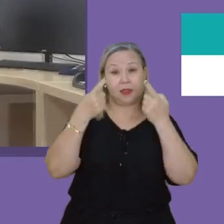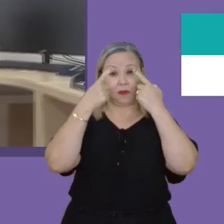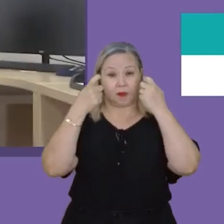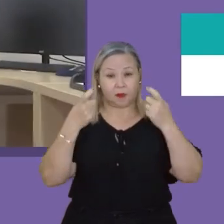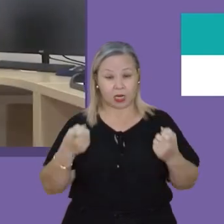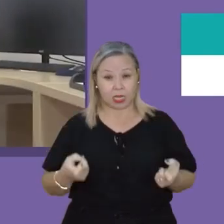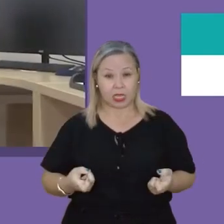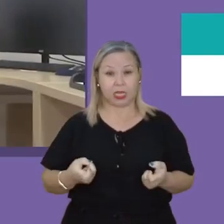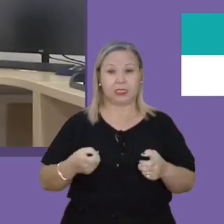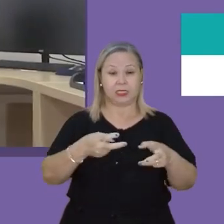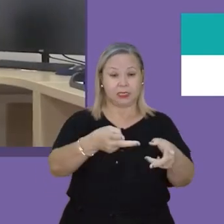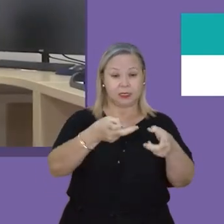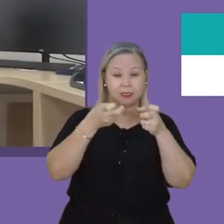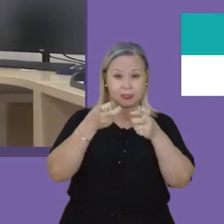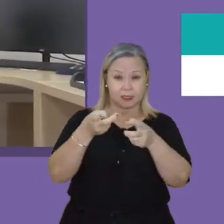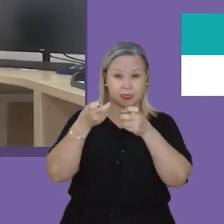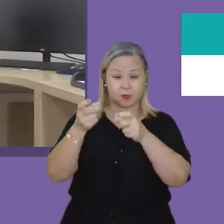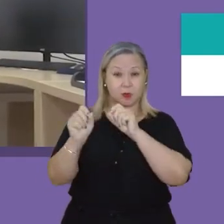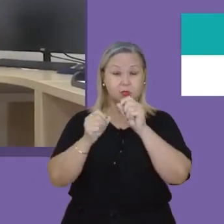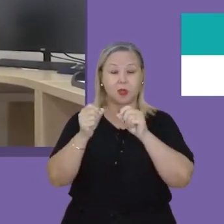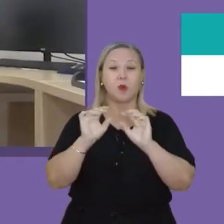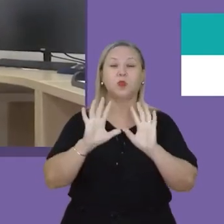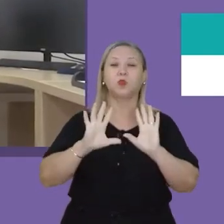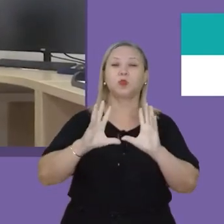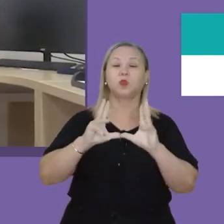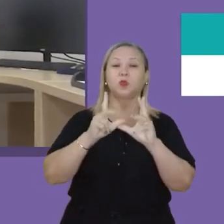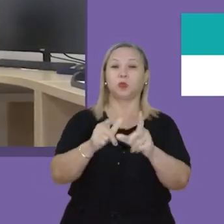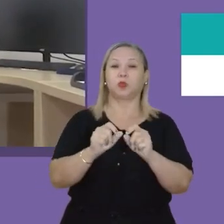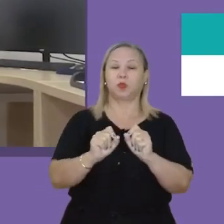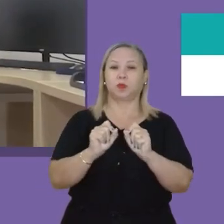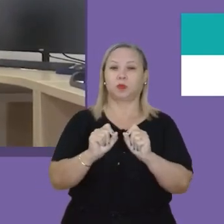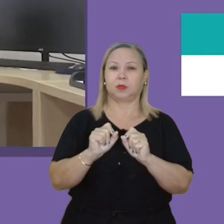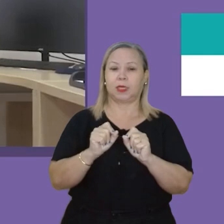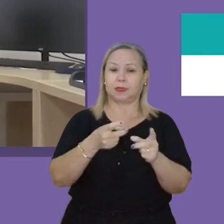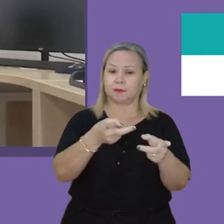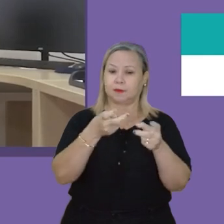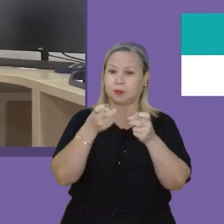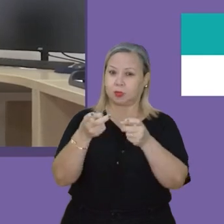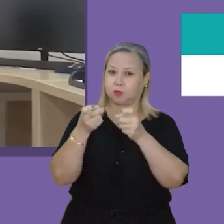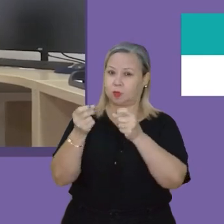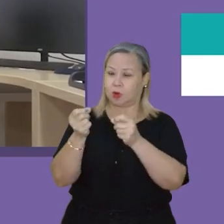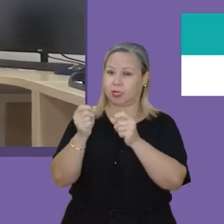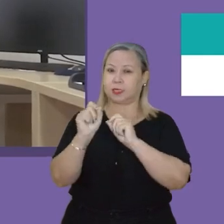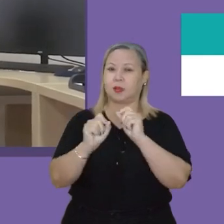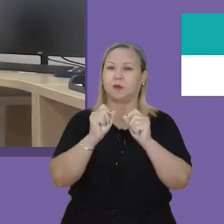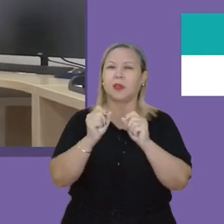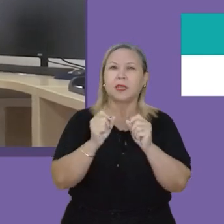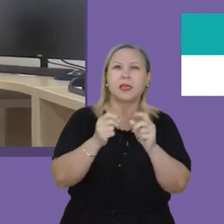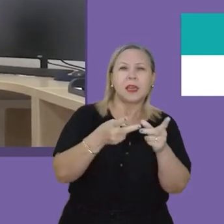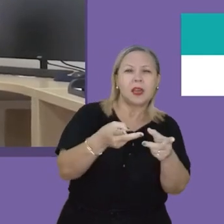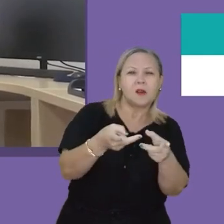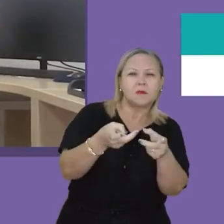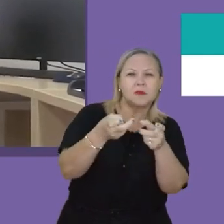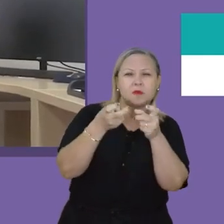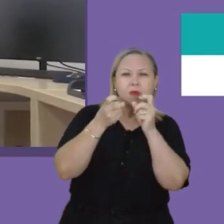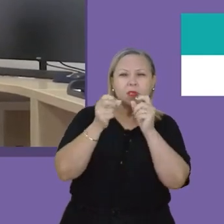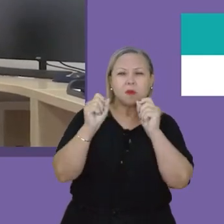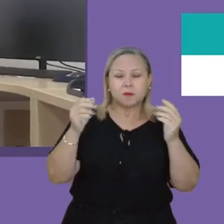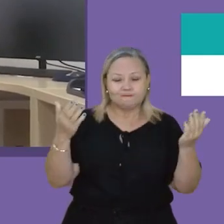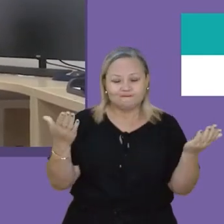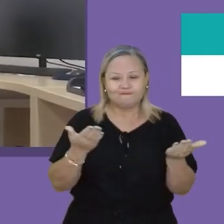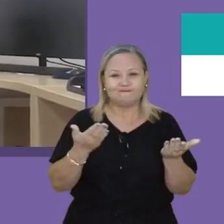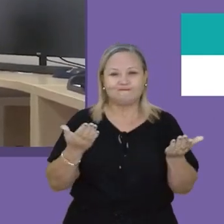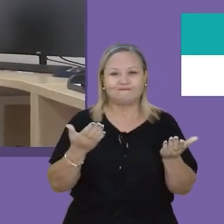exploração. Tão importante que essa exploração é uma exploração muito